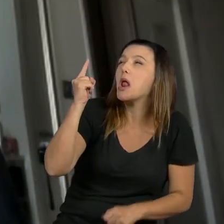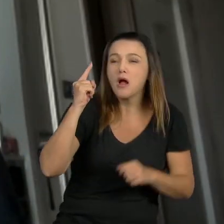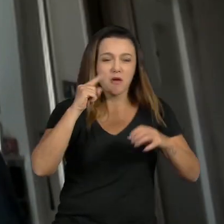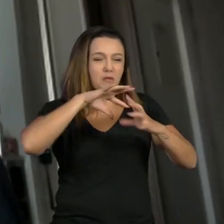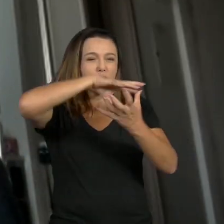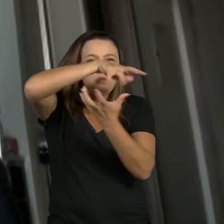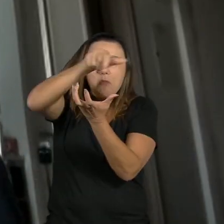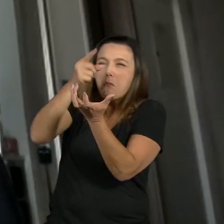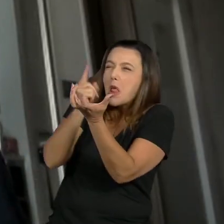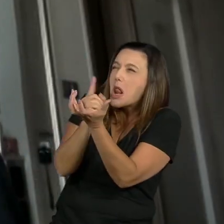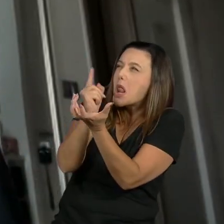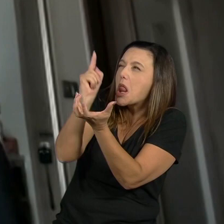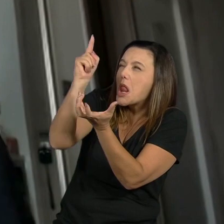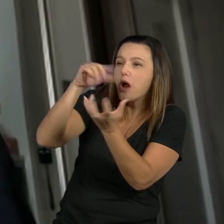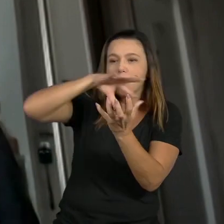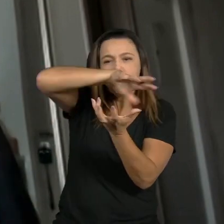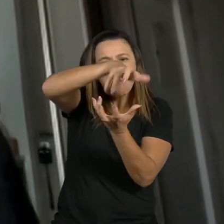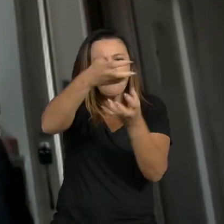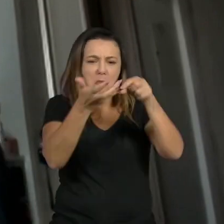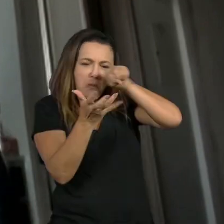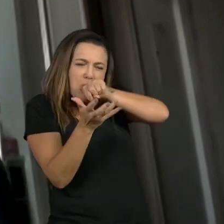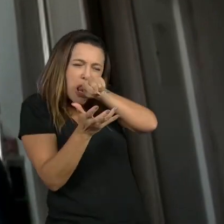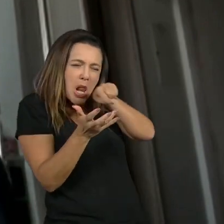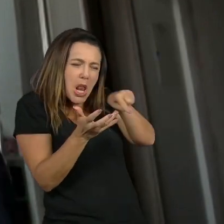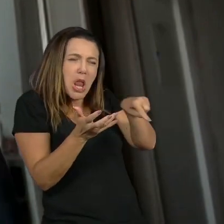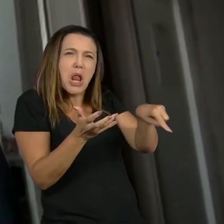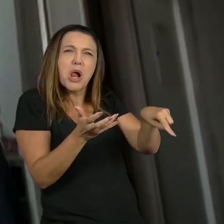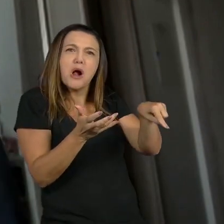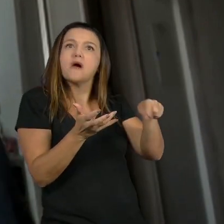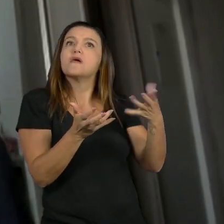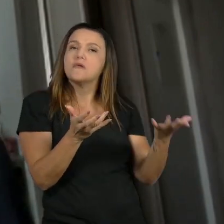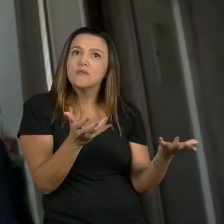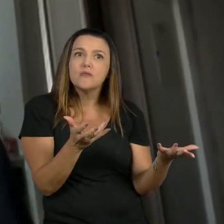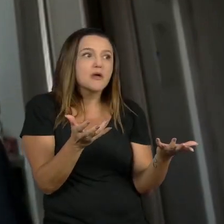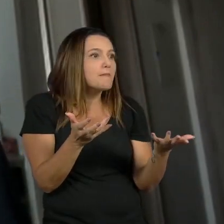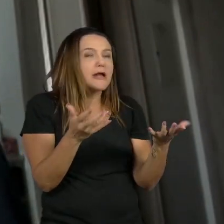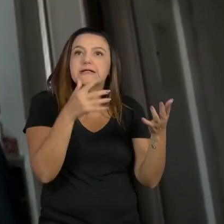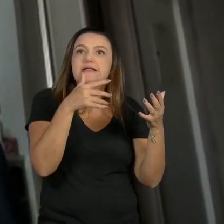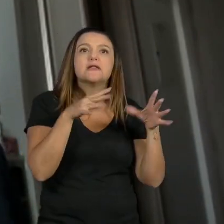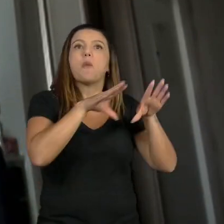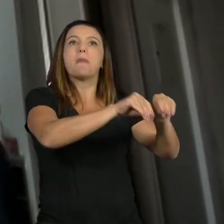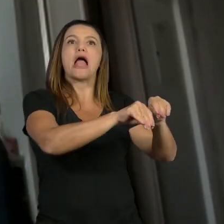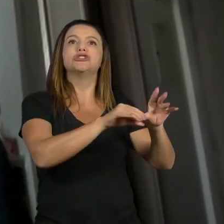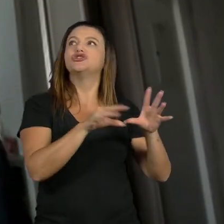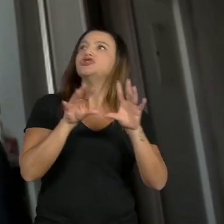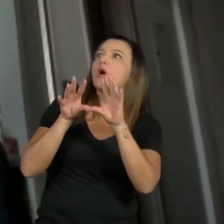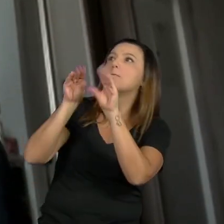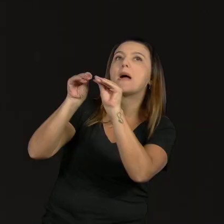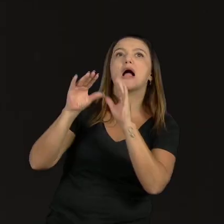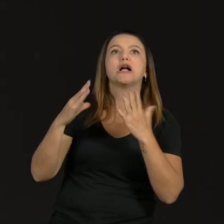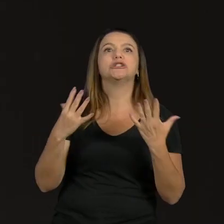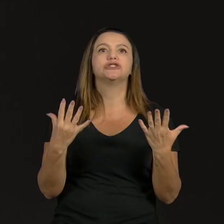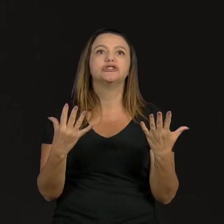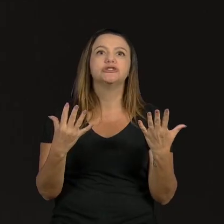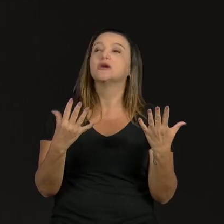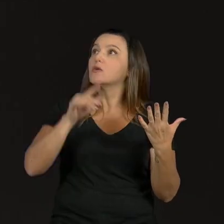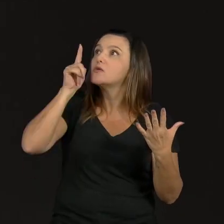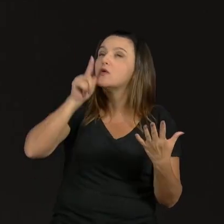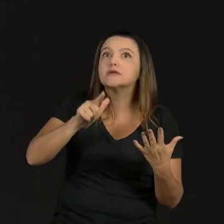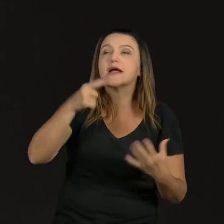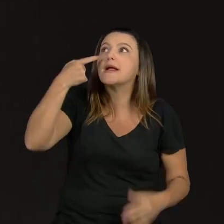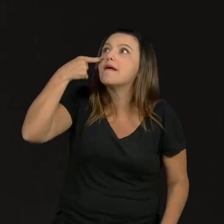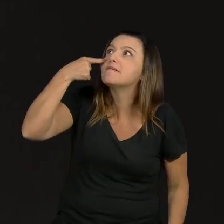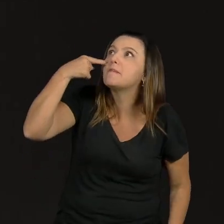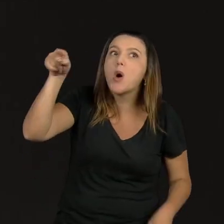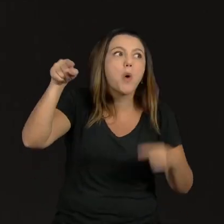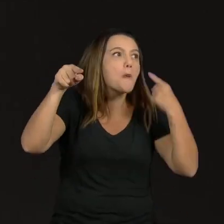intocado o ambiente é, né, com relação aos impactos humanos. Então, a partir daí, você consegue ver a interação entre as espécies acontecendo. Por isso que eu